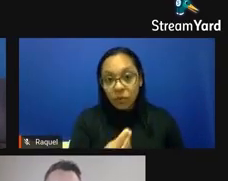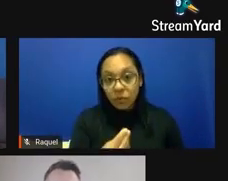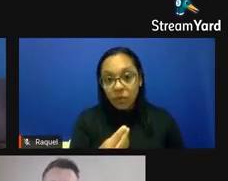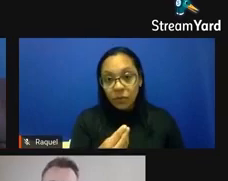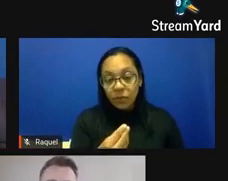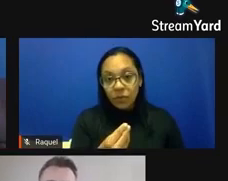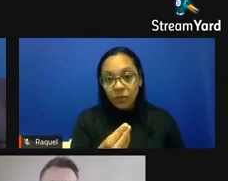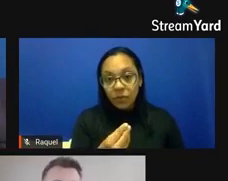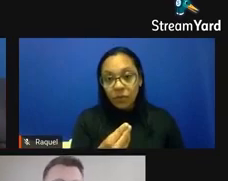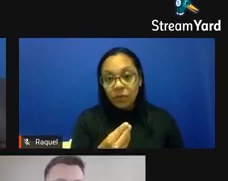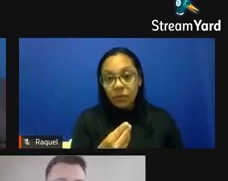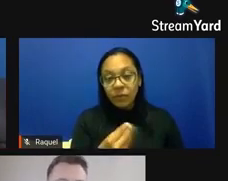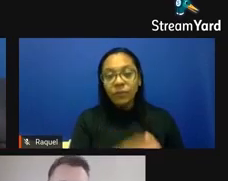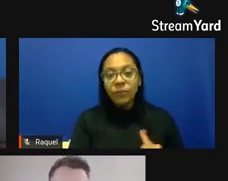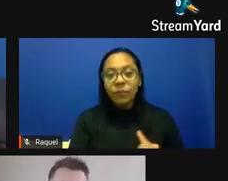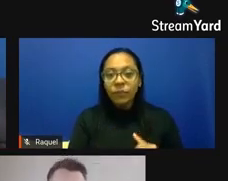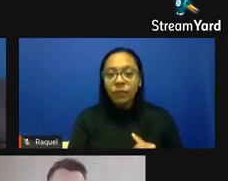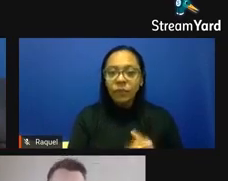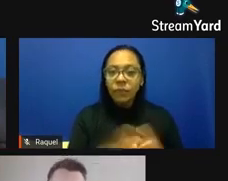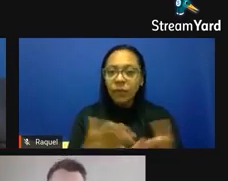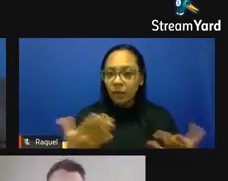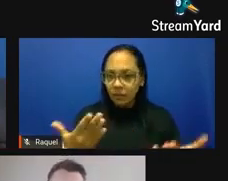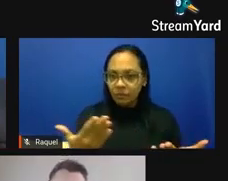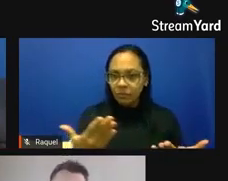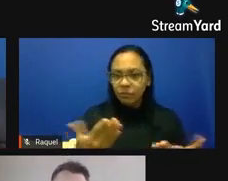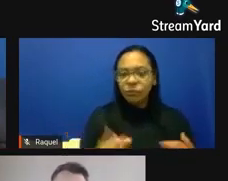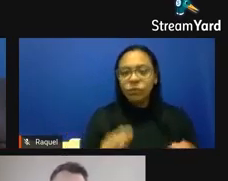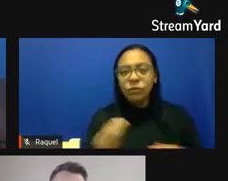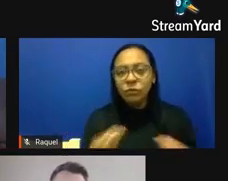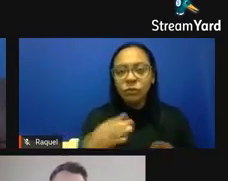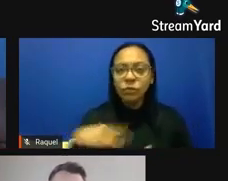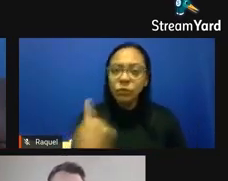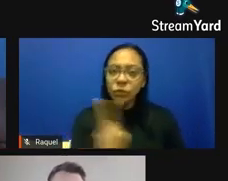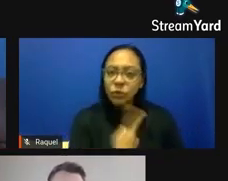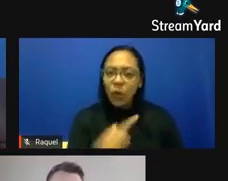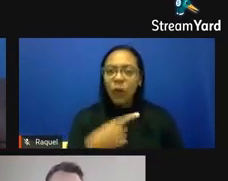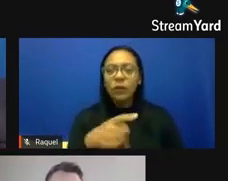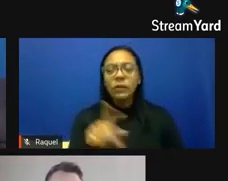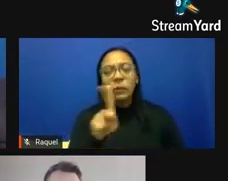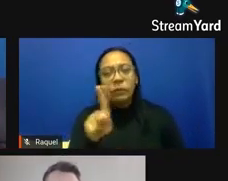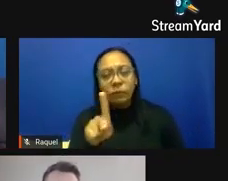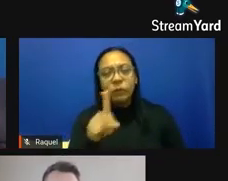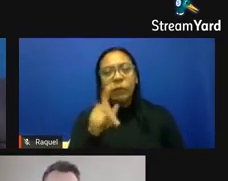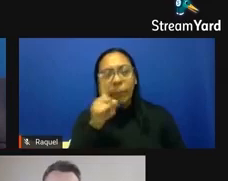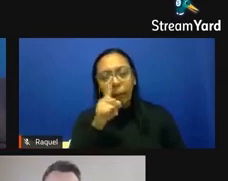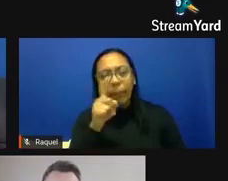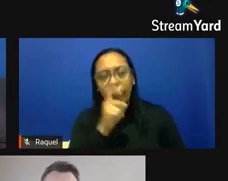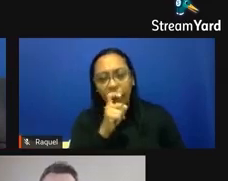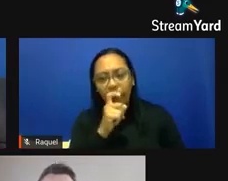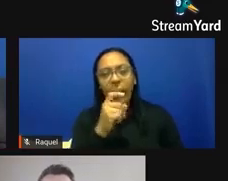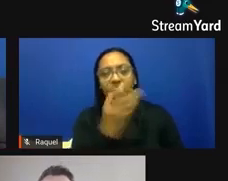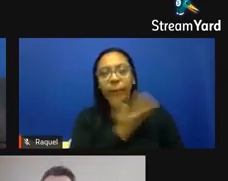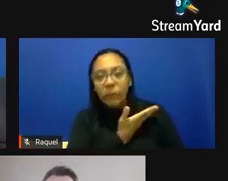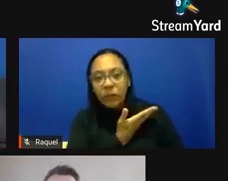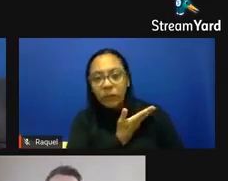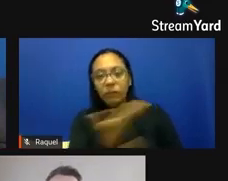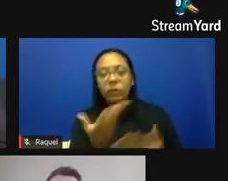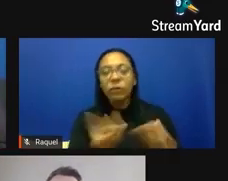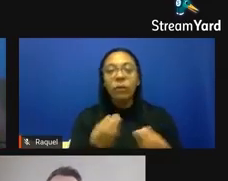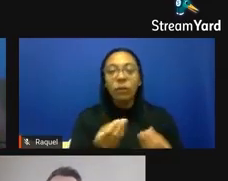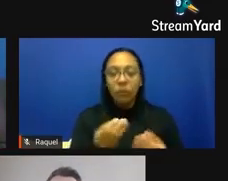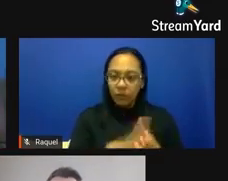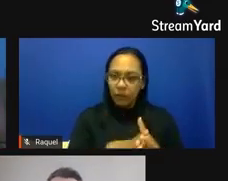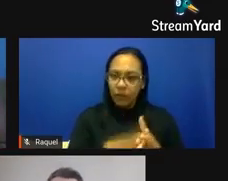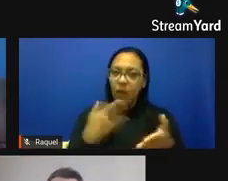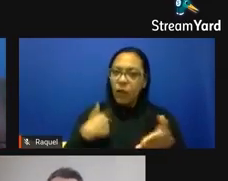Cortei aqui meu microfone. Me lembre de eu abordar isso na sequência, como nós, professor, pai, mãe, amigo, melhor amigo, abordar isso com as vítimas. Aí eu